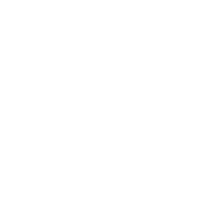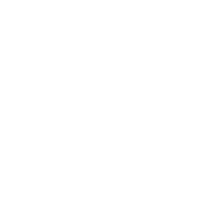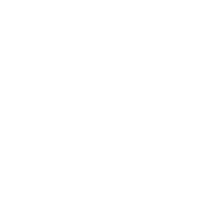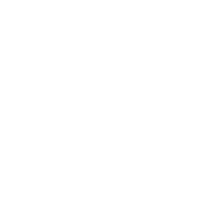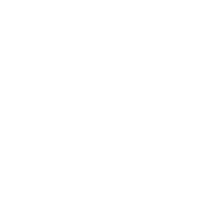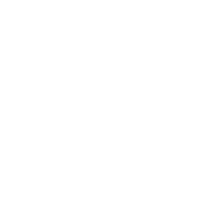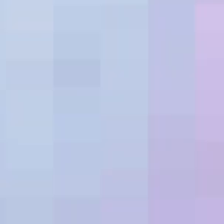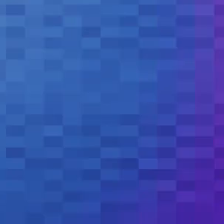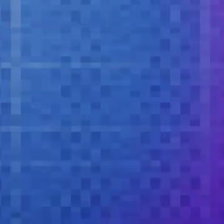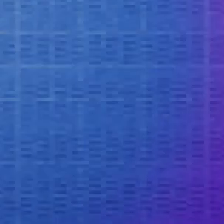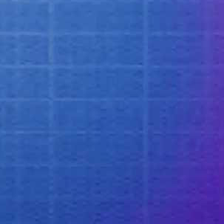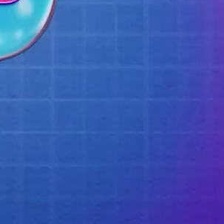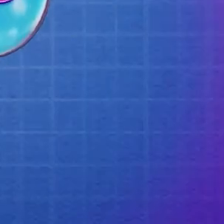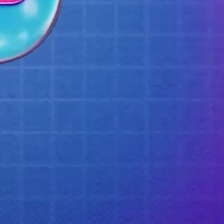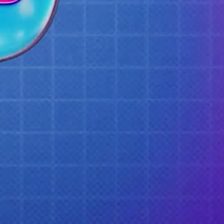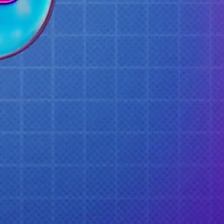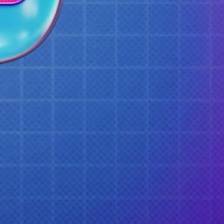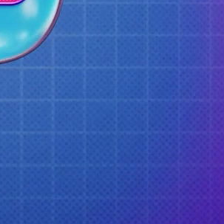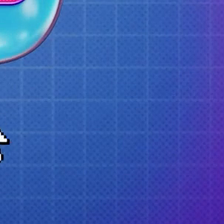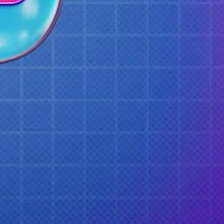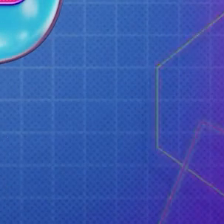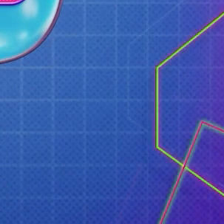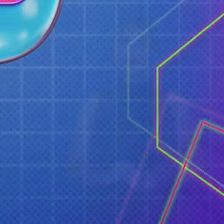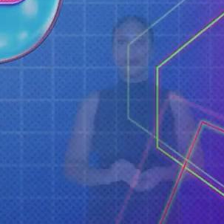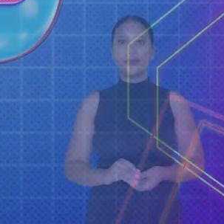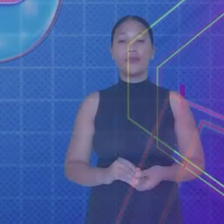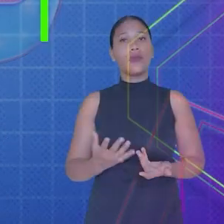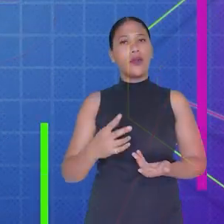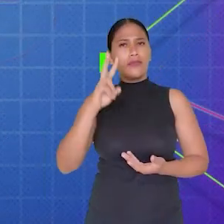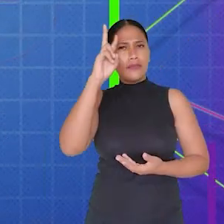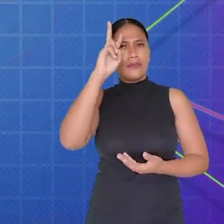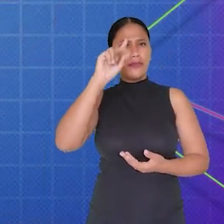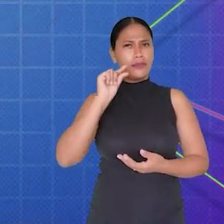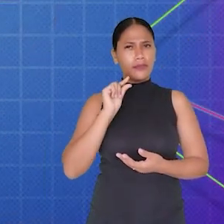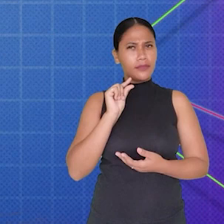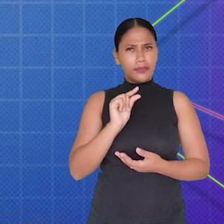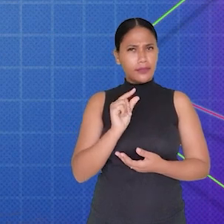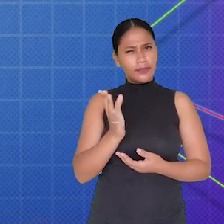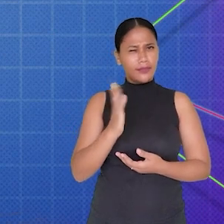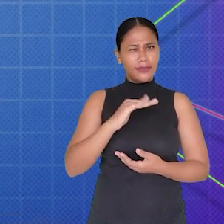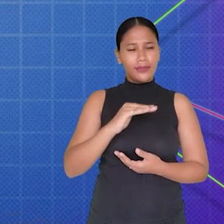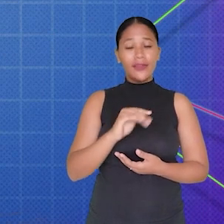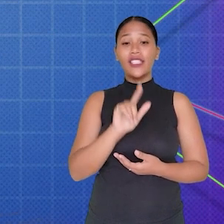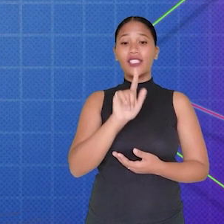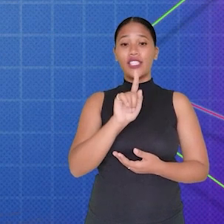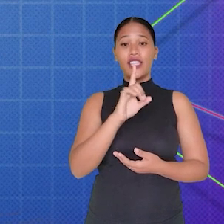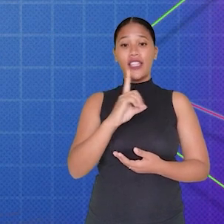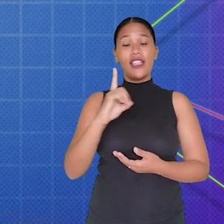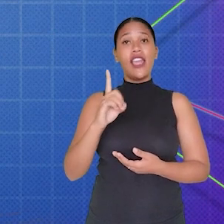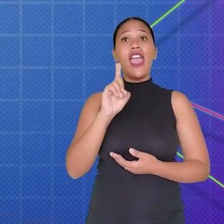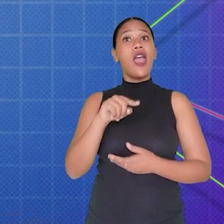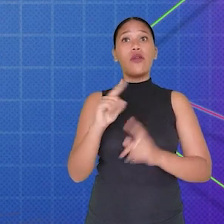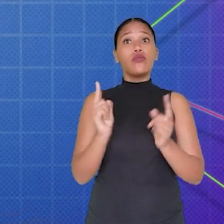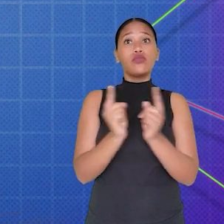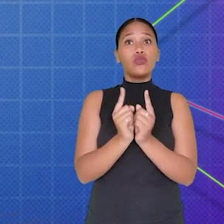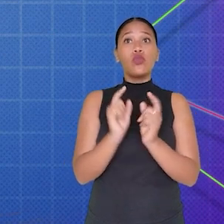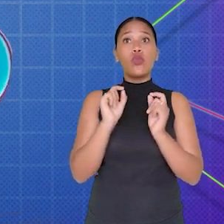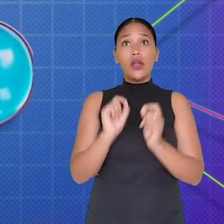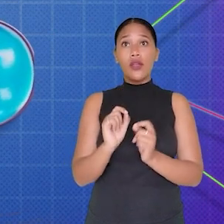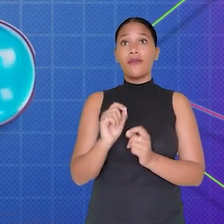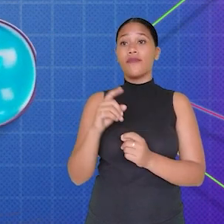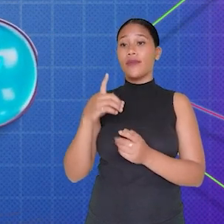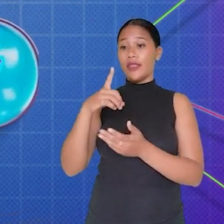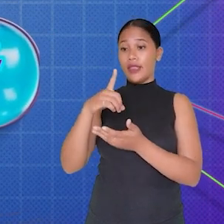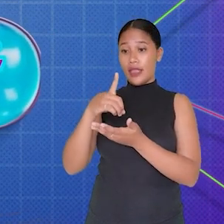preta, professora Pietra Cani, Game Design Document, mecânicas e desafios. Vamos refrescar um pouco a memória. GDD é a sigla